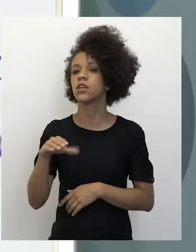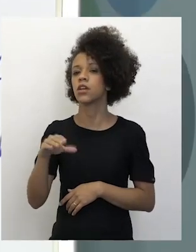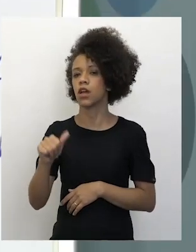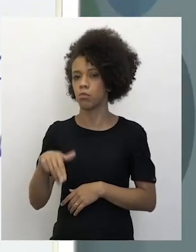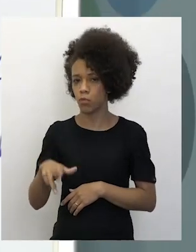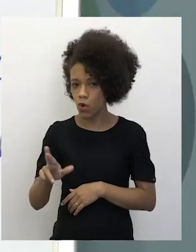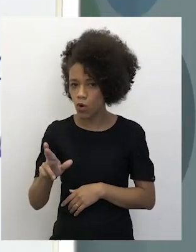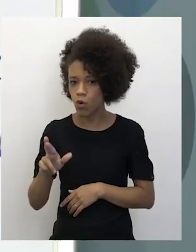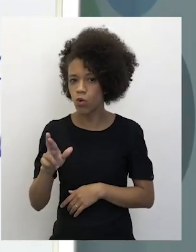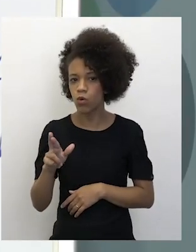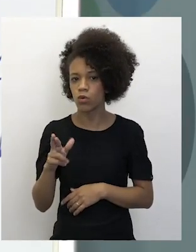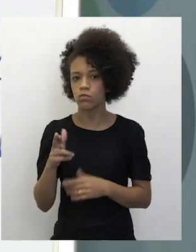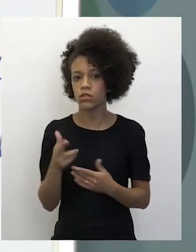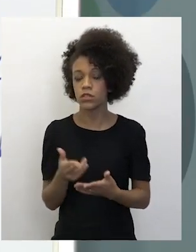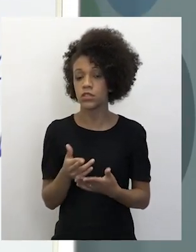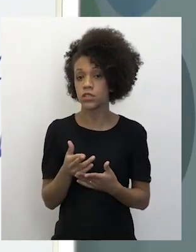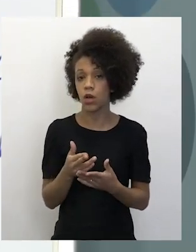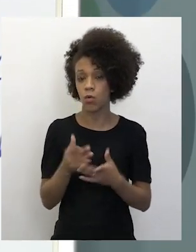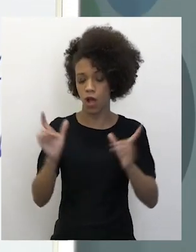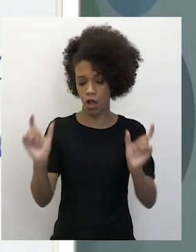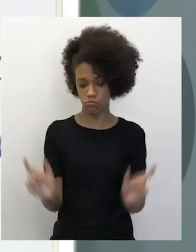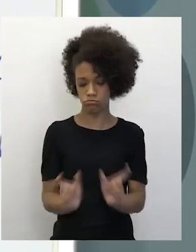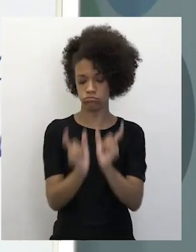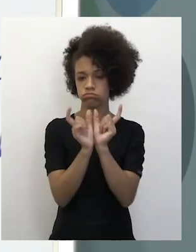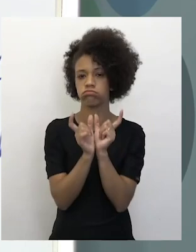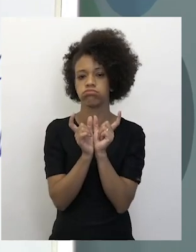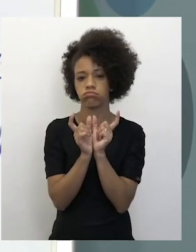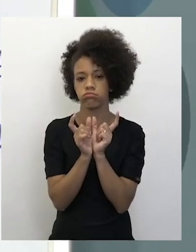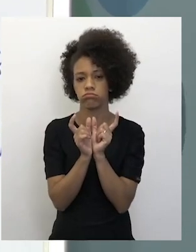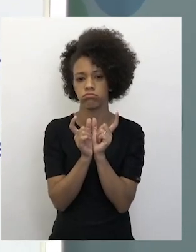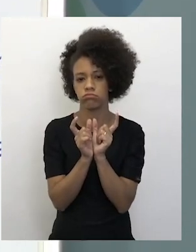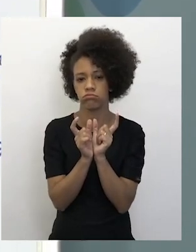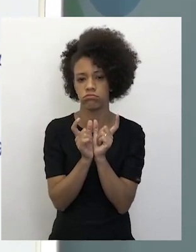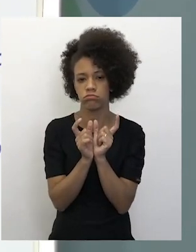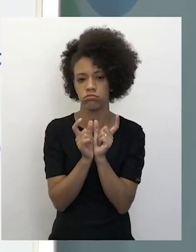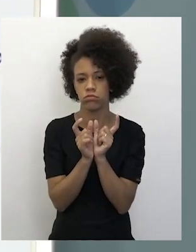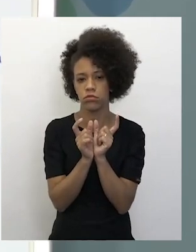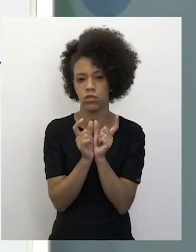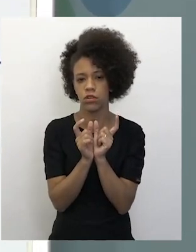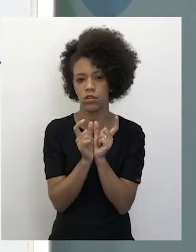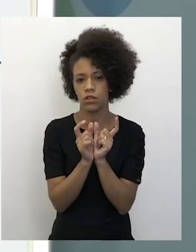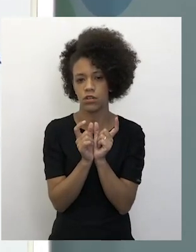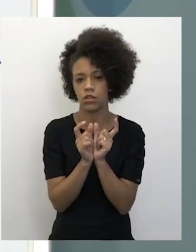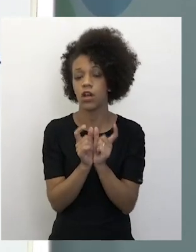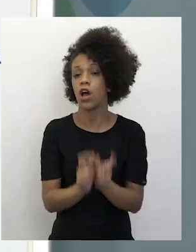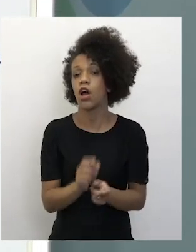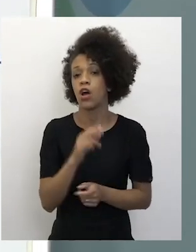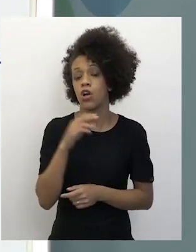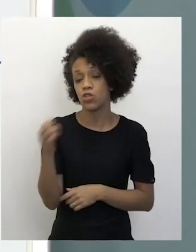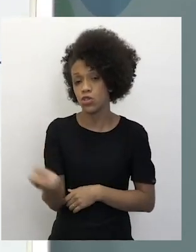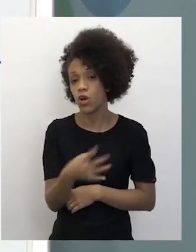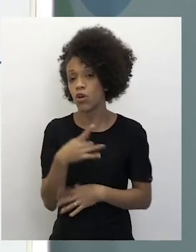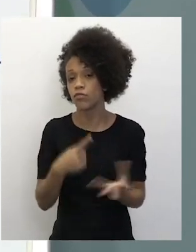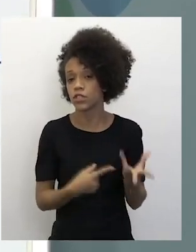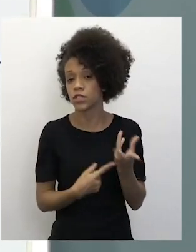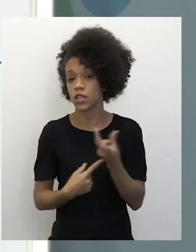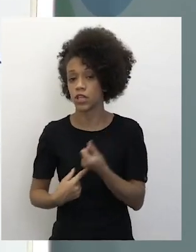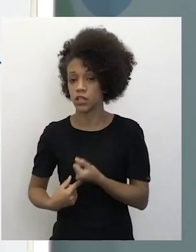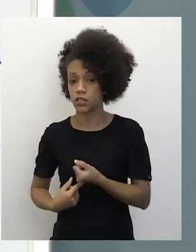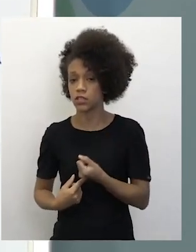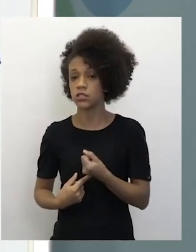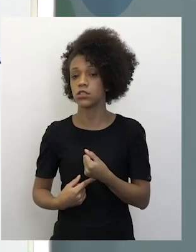aqui olha conta como uma sílaba só busque Amor novas Artes novo